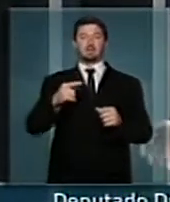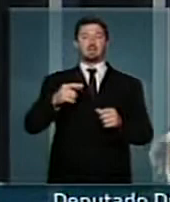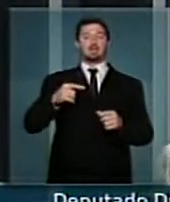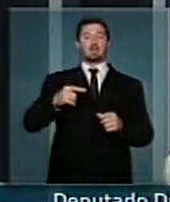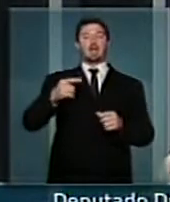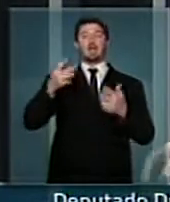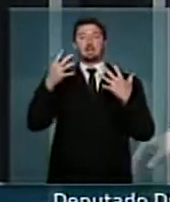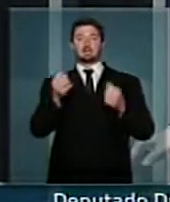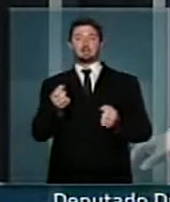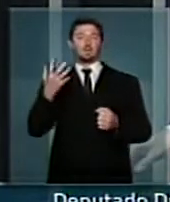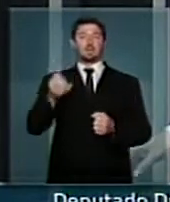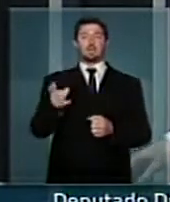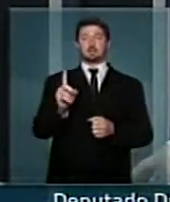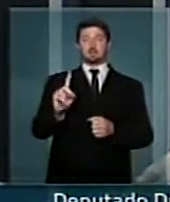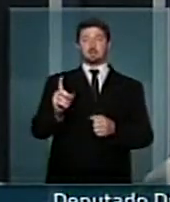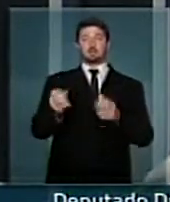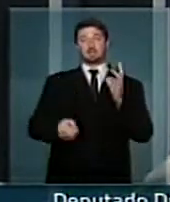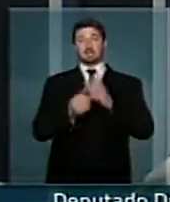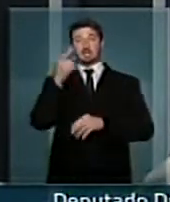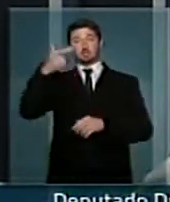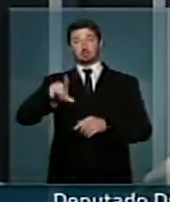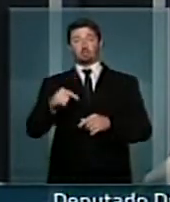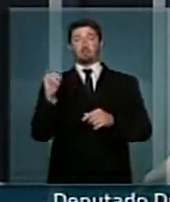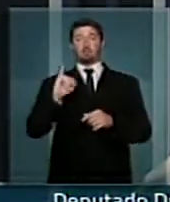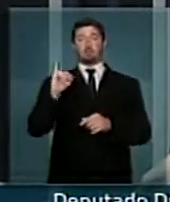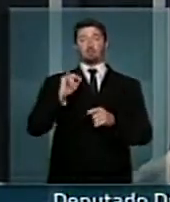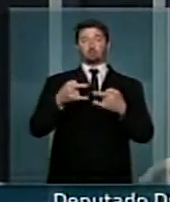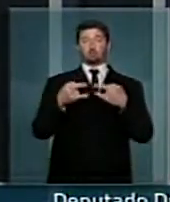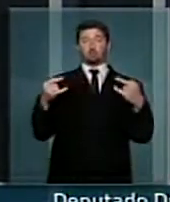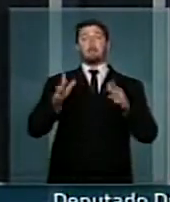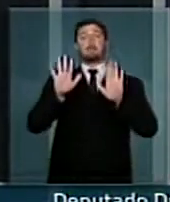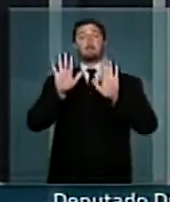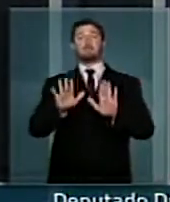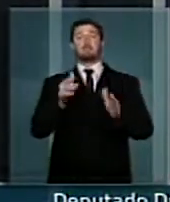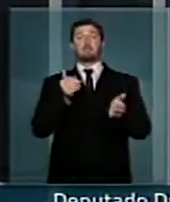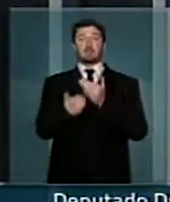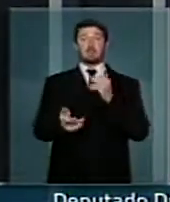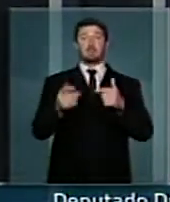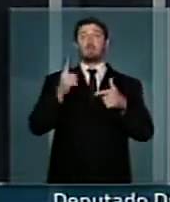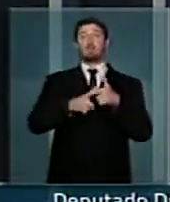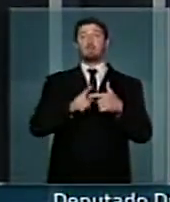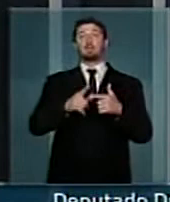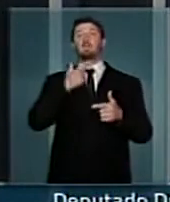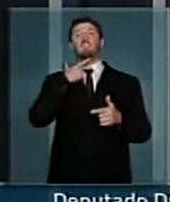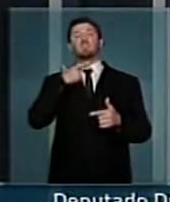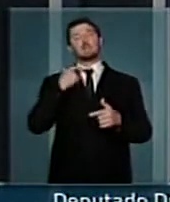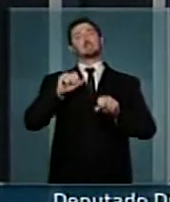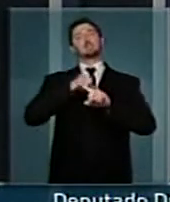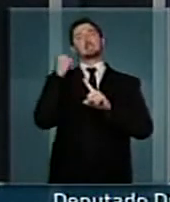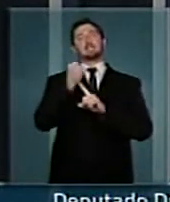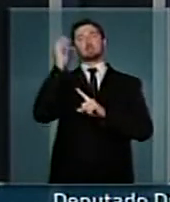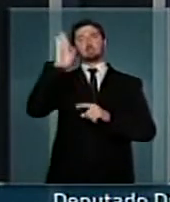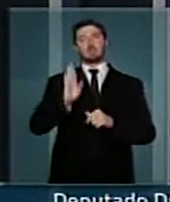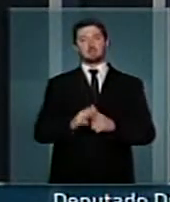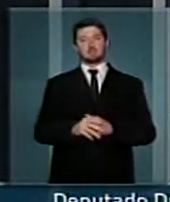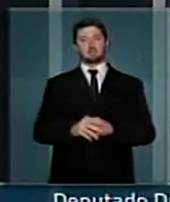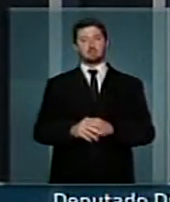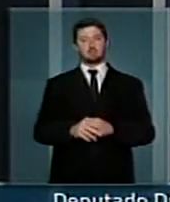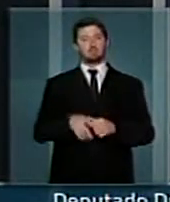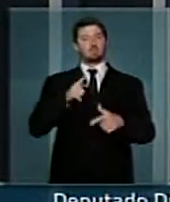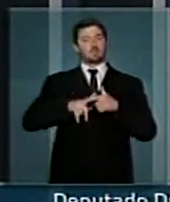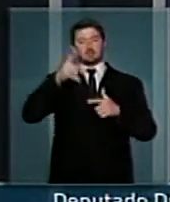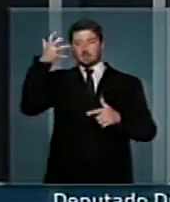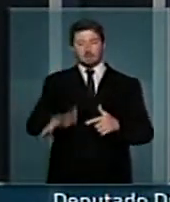de novamente recriar o imposto do cheque, mas foi derrotado pela vontade da sociedade brasileira, que não